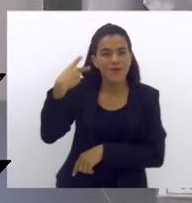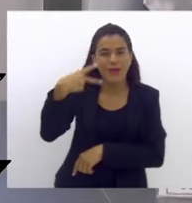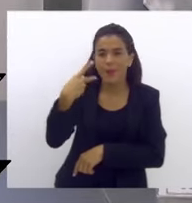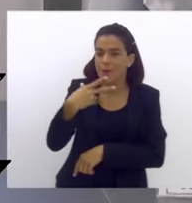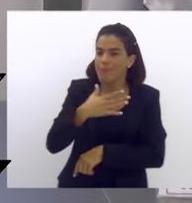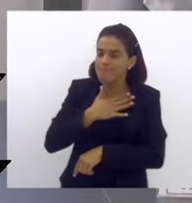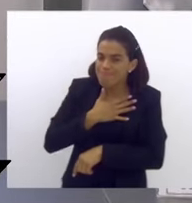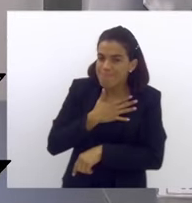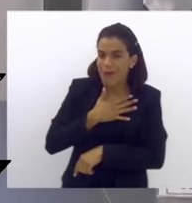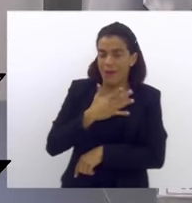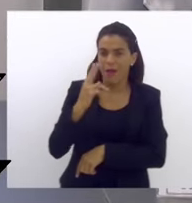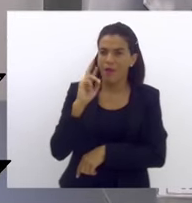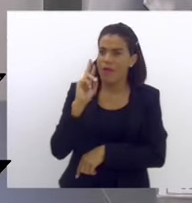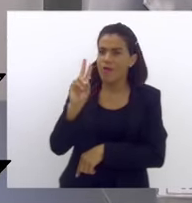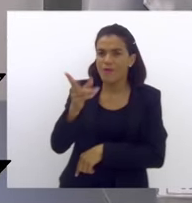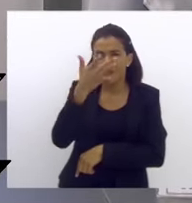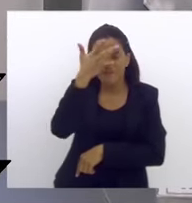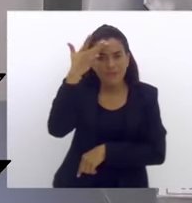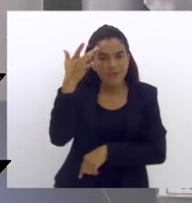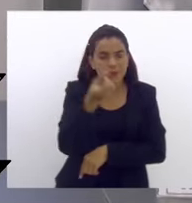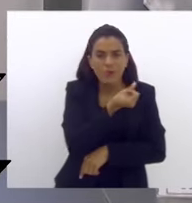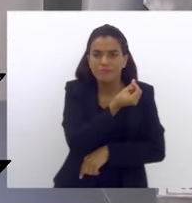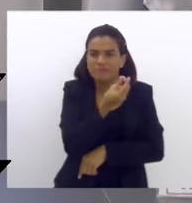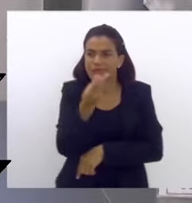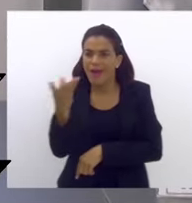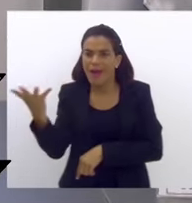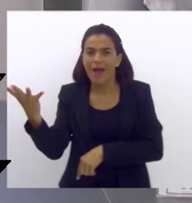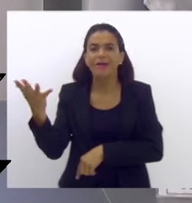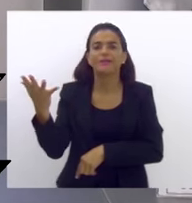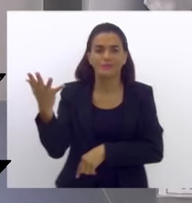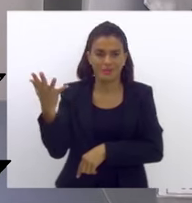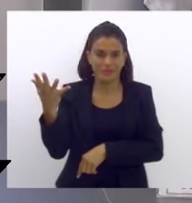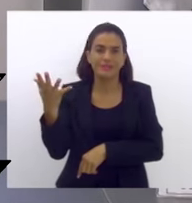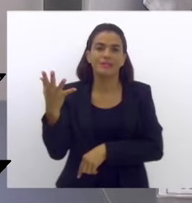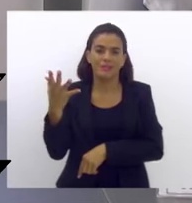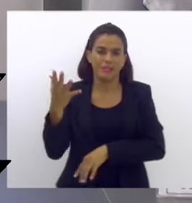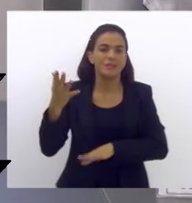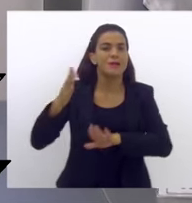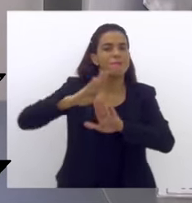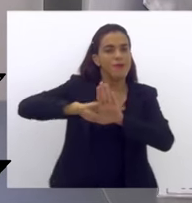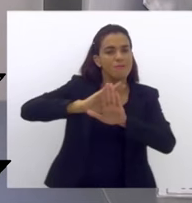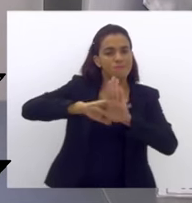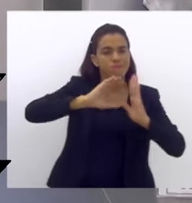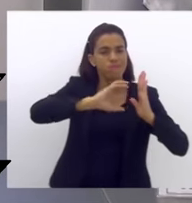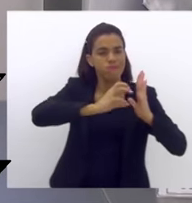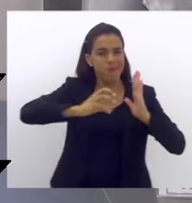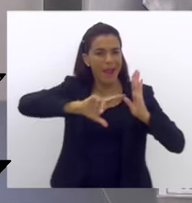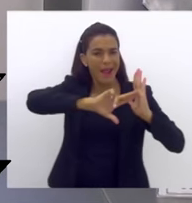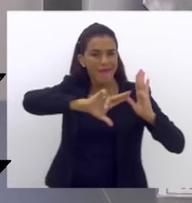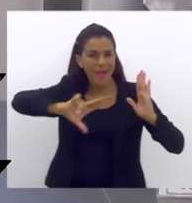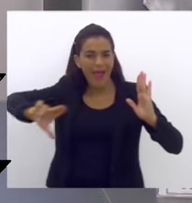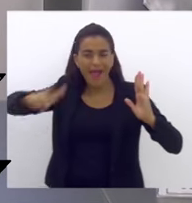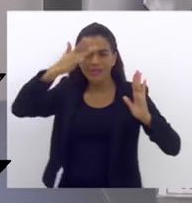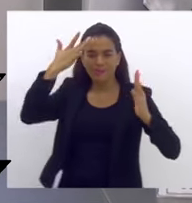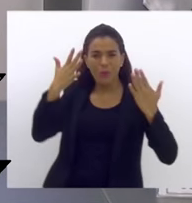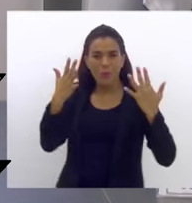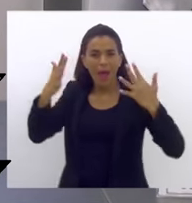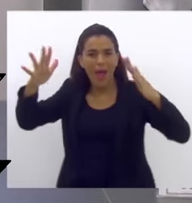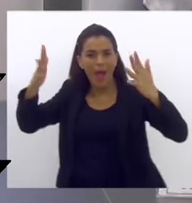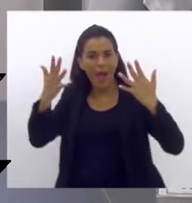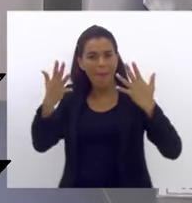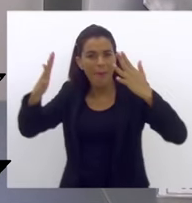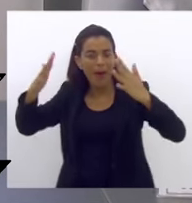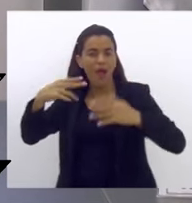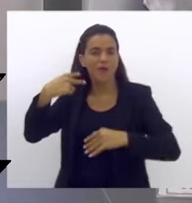vi manifestações de diferentes Vertentes eh ideológicas Parecia um sujeito muito querido e